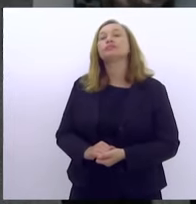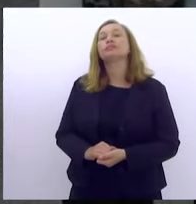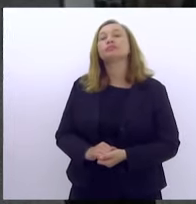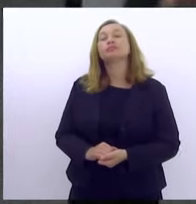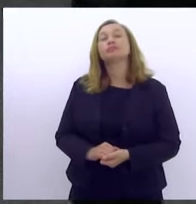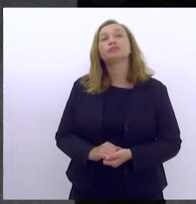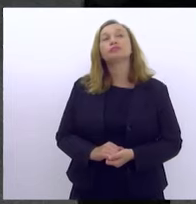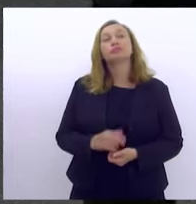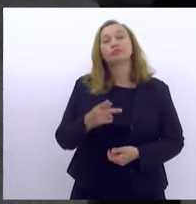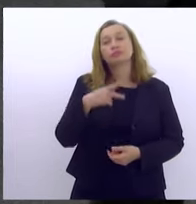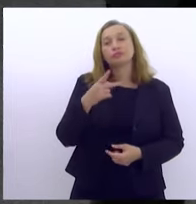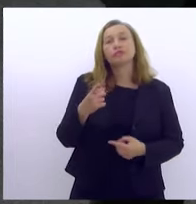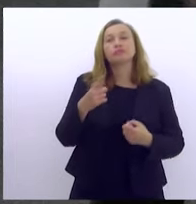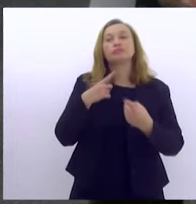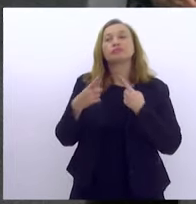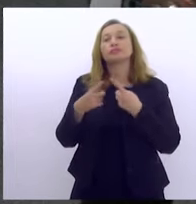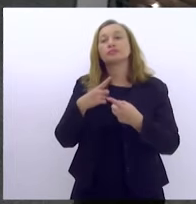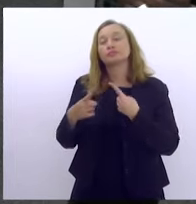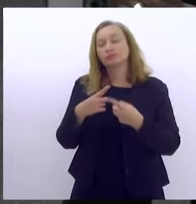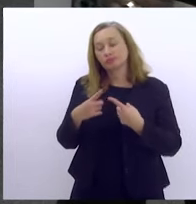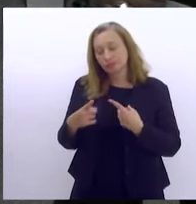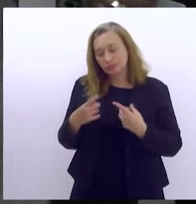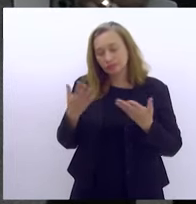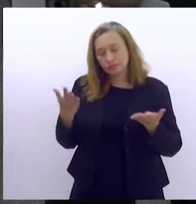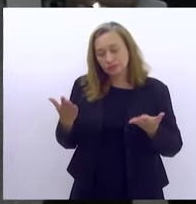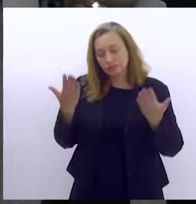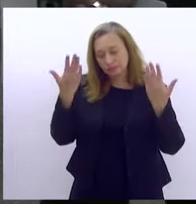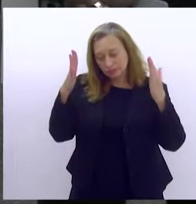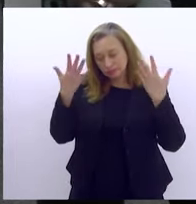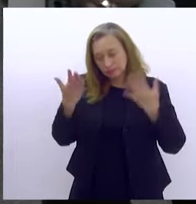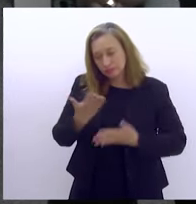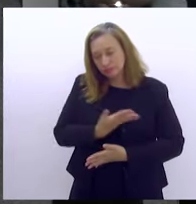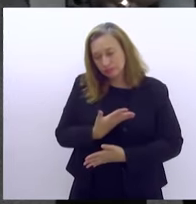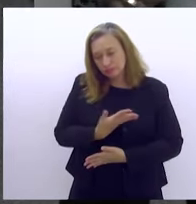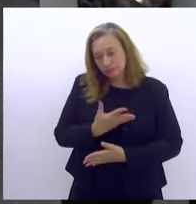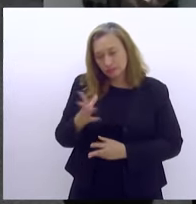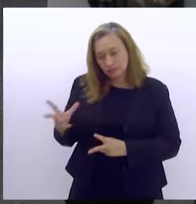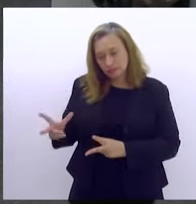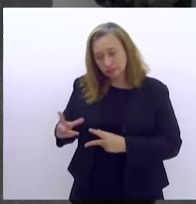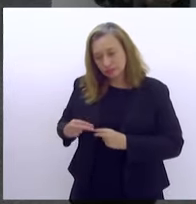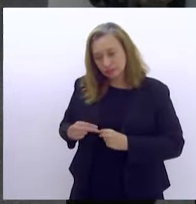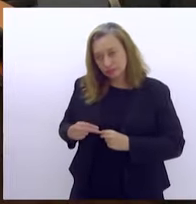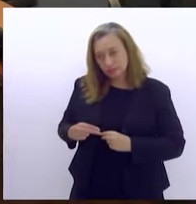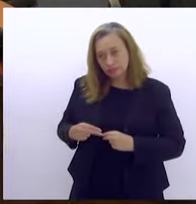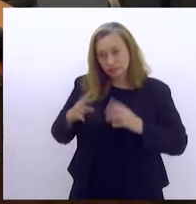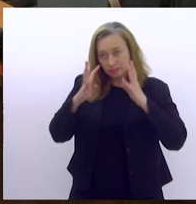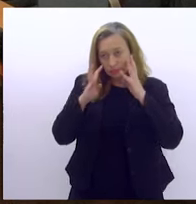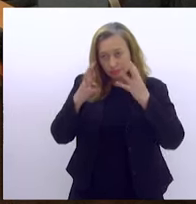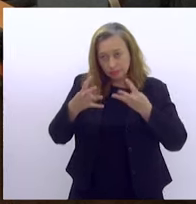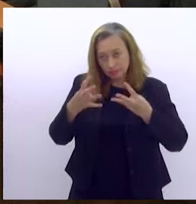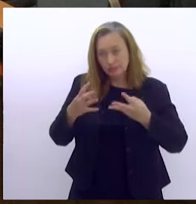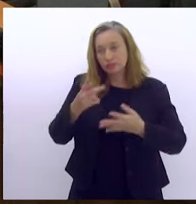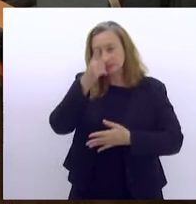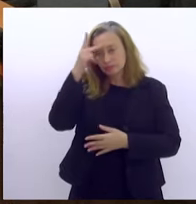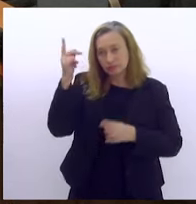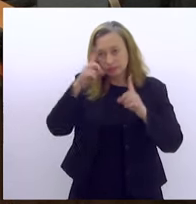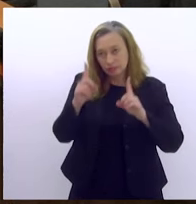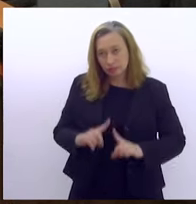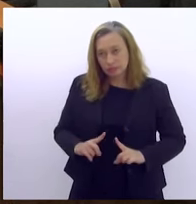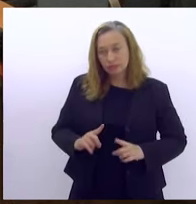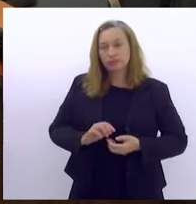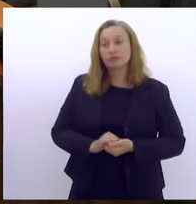no campo da discussão, e parabenizo o colega pelo mérito e pela atenção às pessoas com